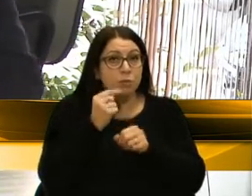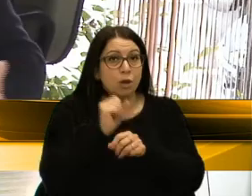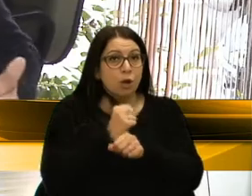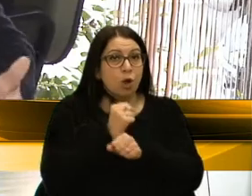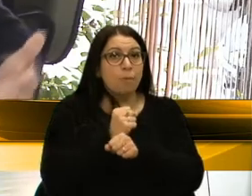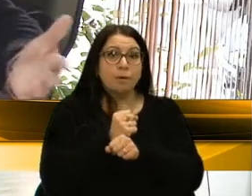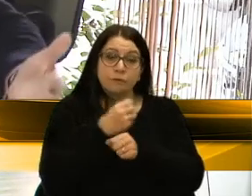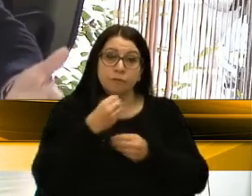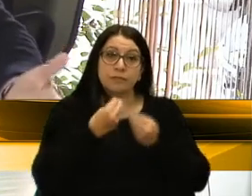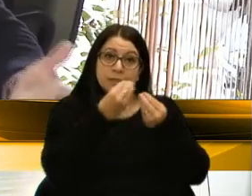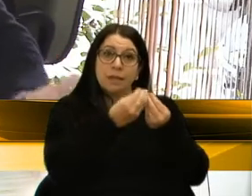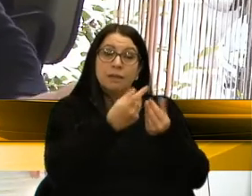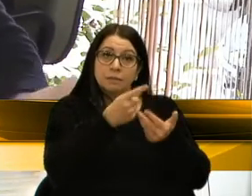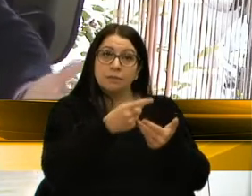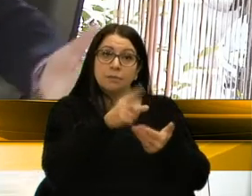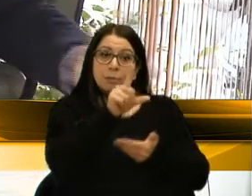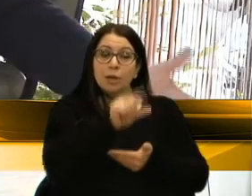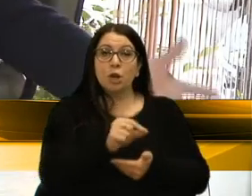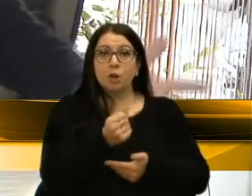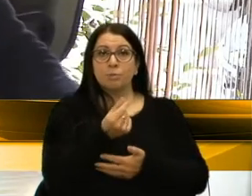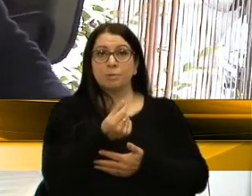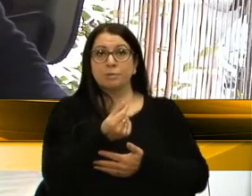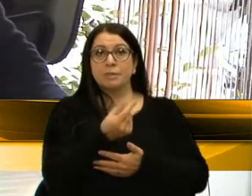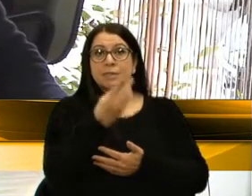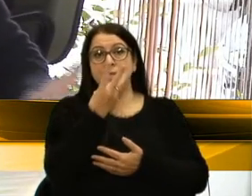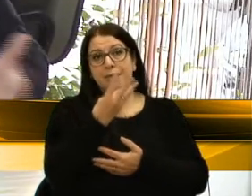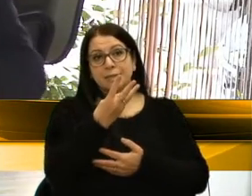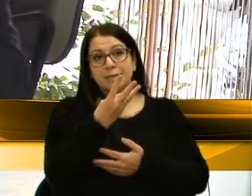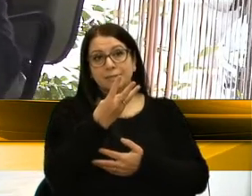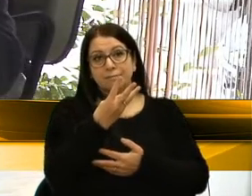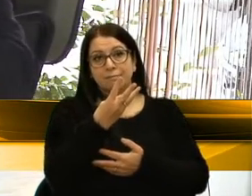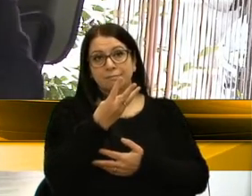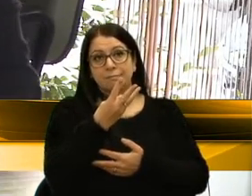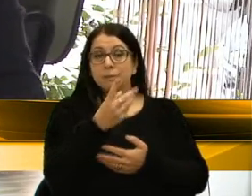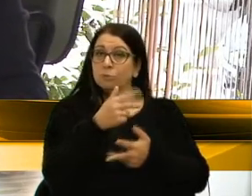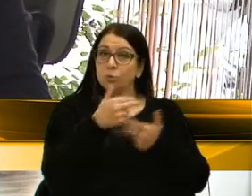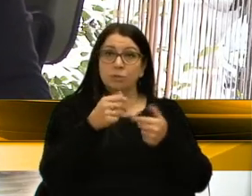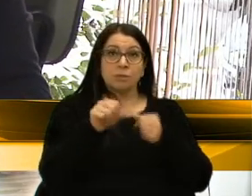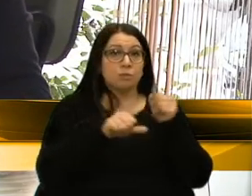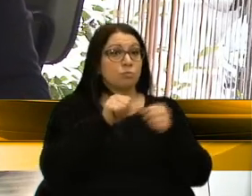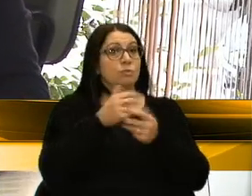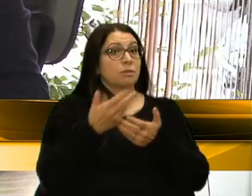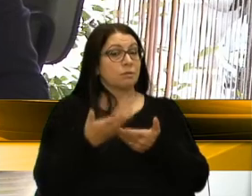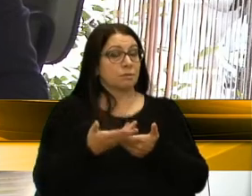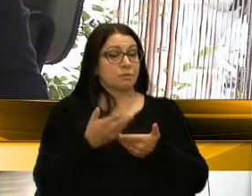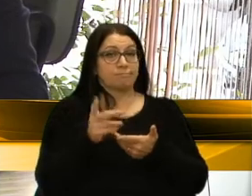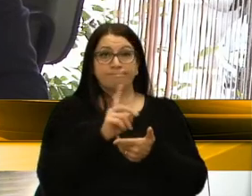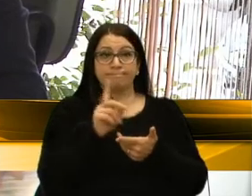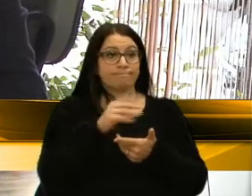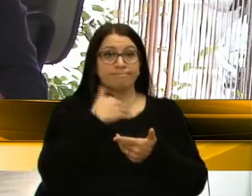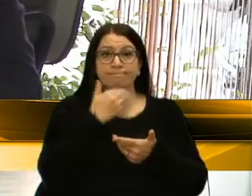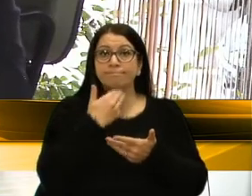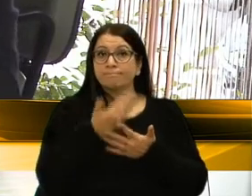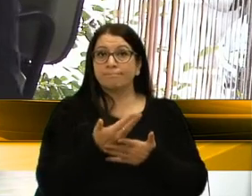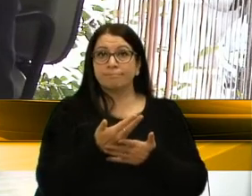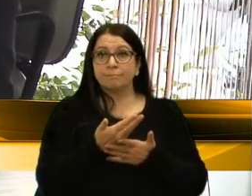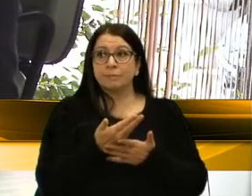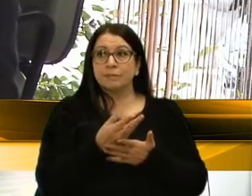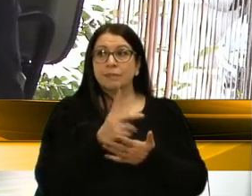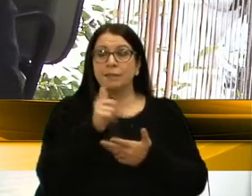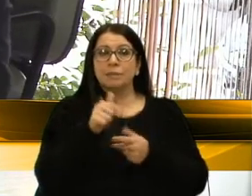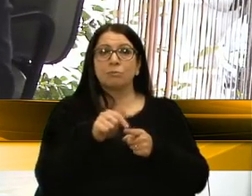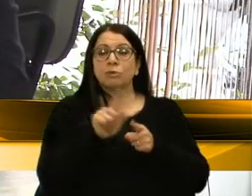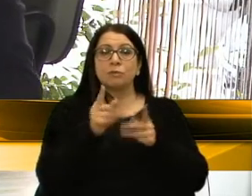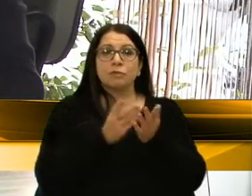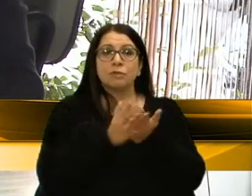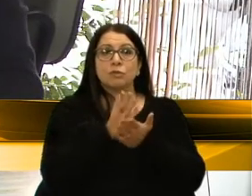dado a condição, pelo menor preço, 3 obras. Algo tem que mudar. Senão não adianta, depois os contratos não são cumpridos,